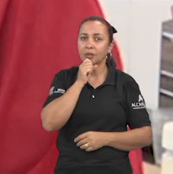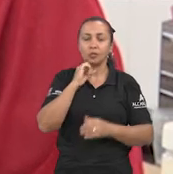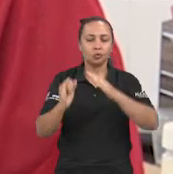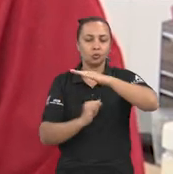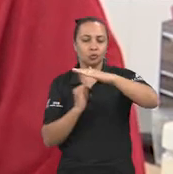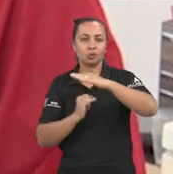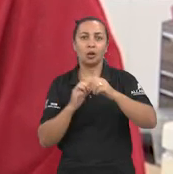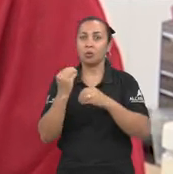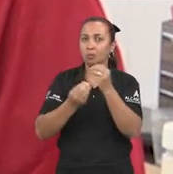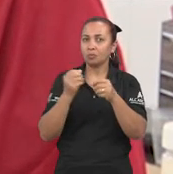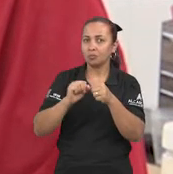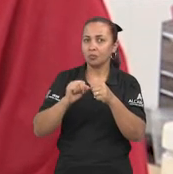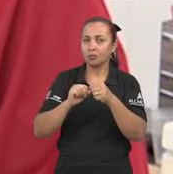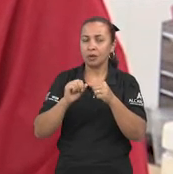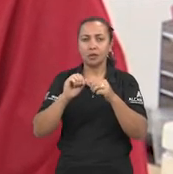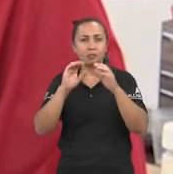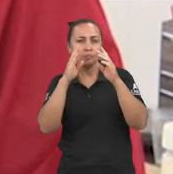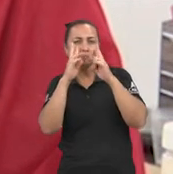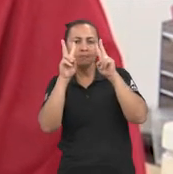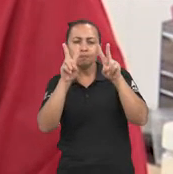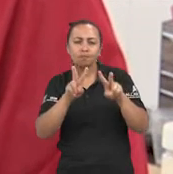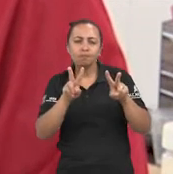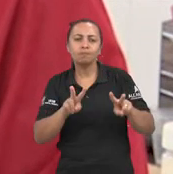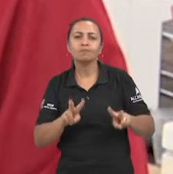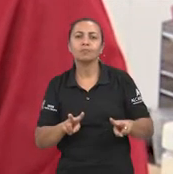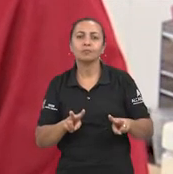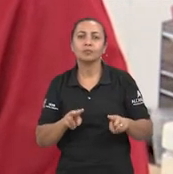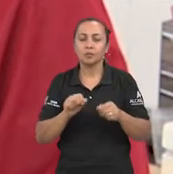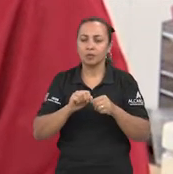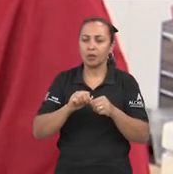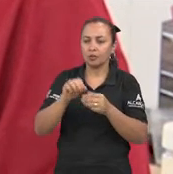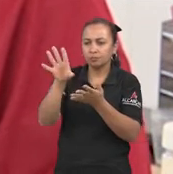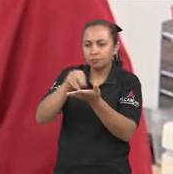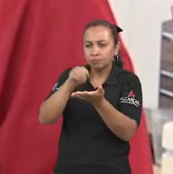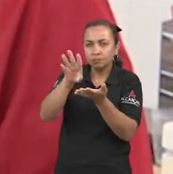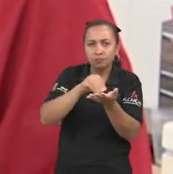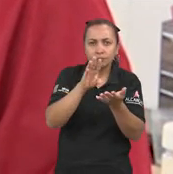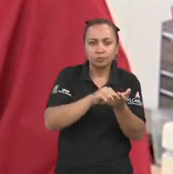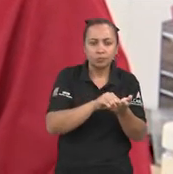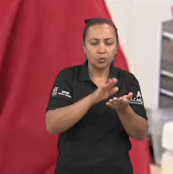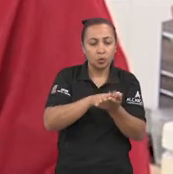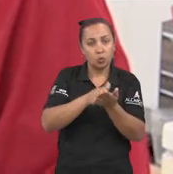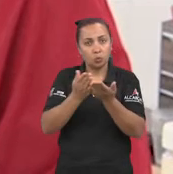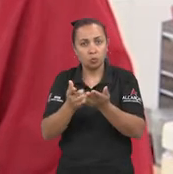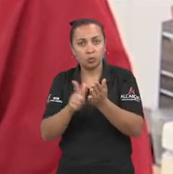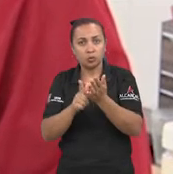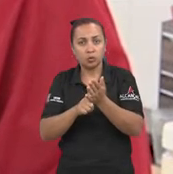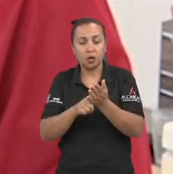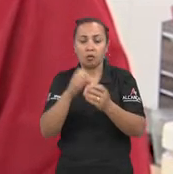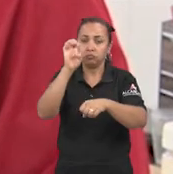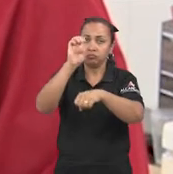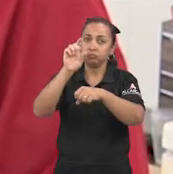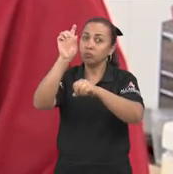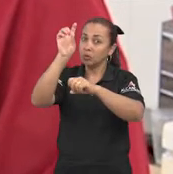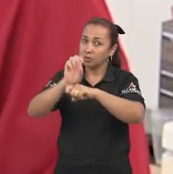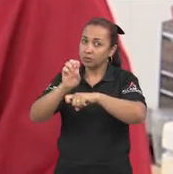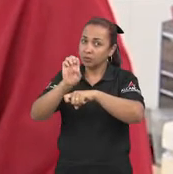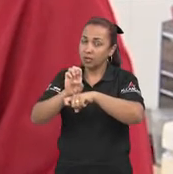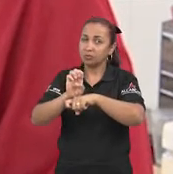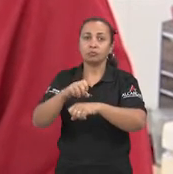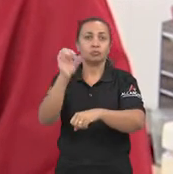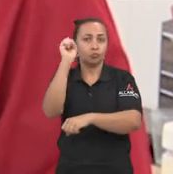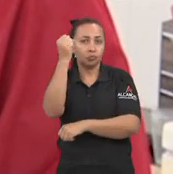a partir de uma triagem no boletim vacinal do Estado de Sergipe onde foram recrutados a As instituições de longa permanência